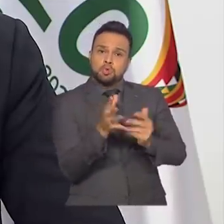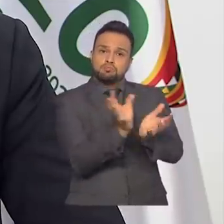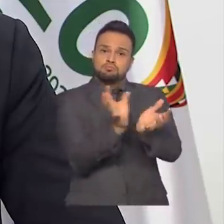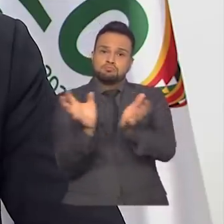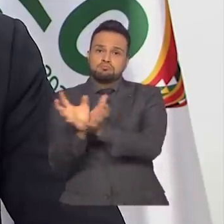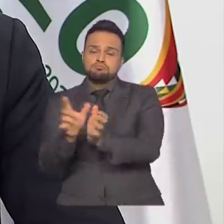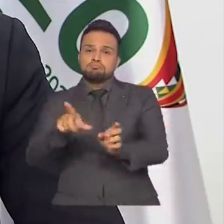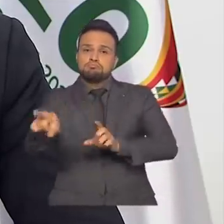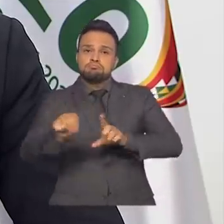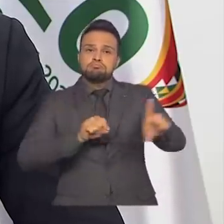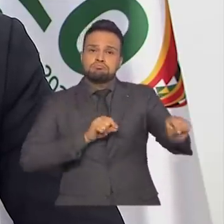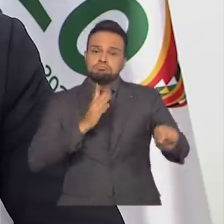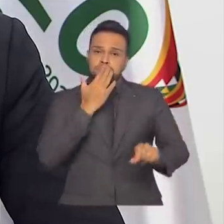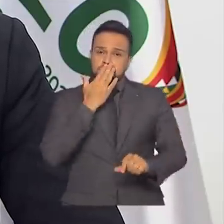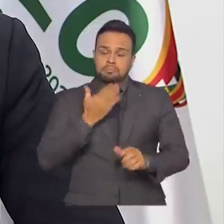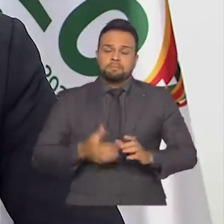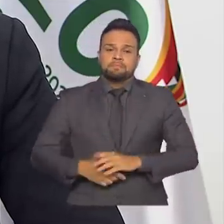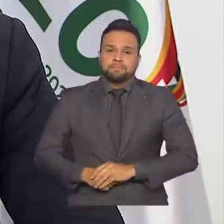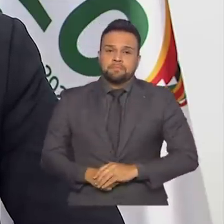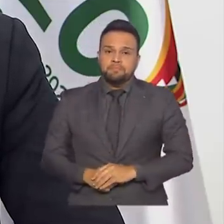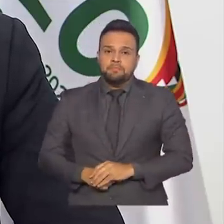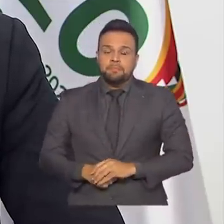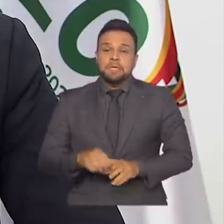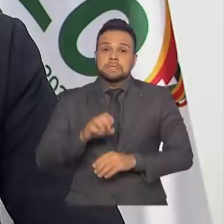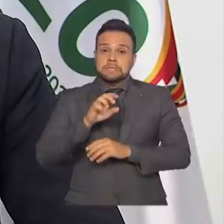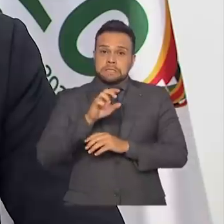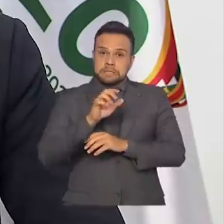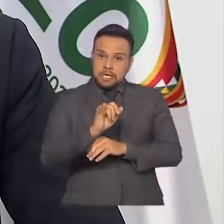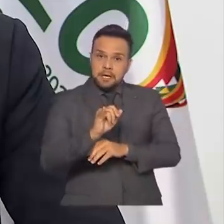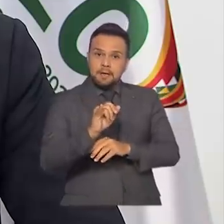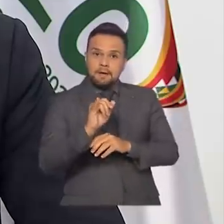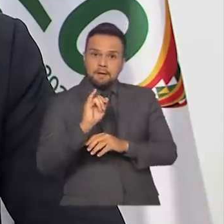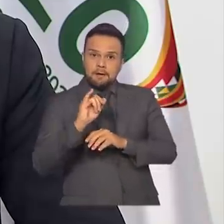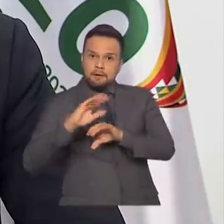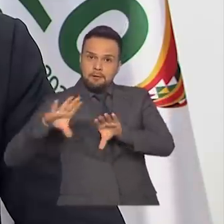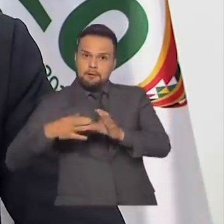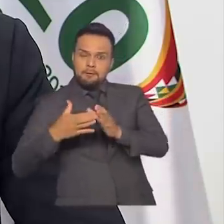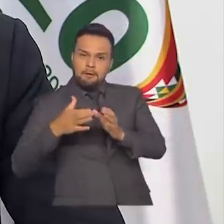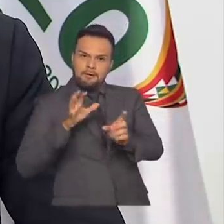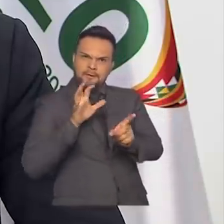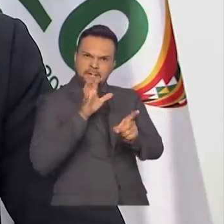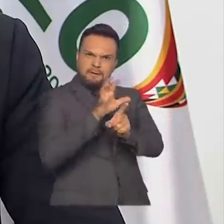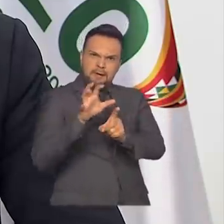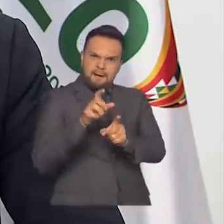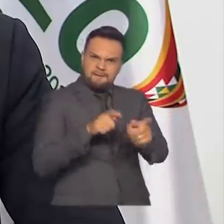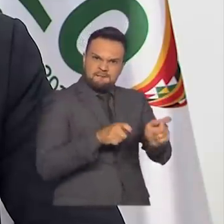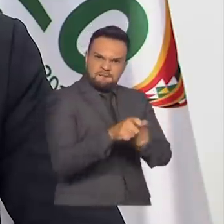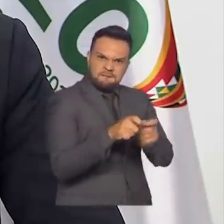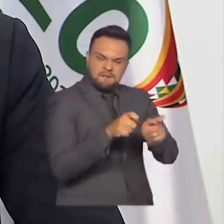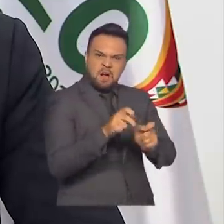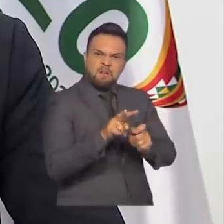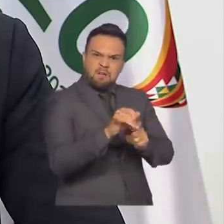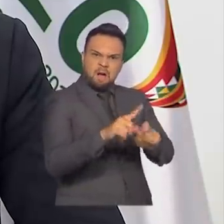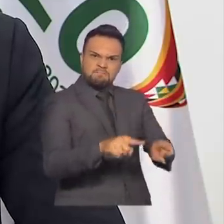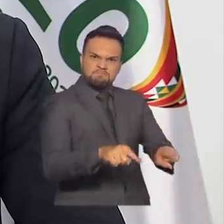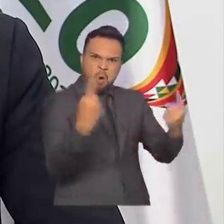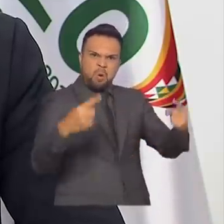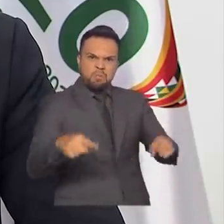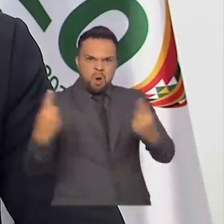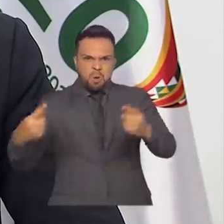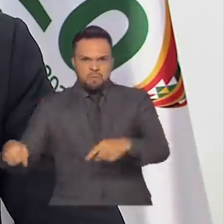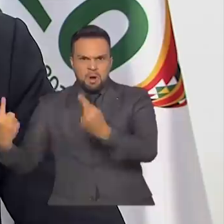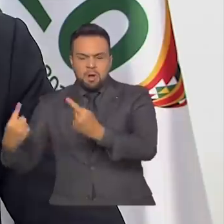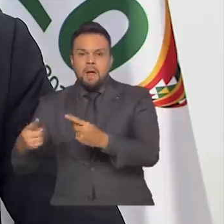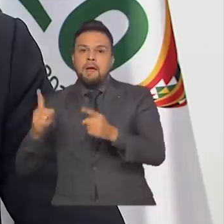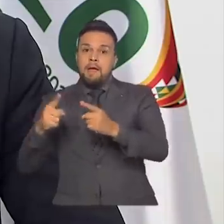incluiremos. Aqueles que instigam o povo à discórdia, fabricando e promovendo conflitos, atentam